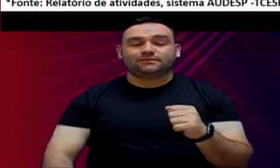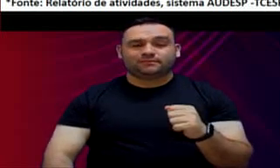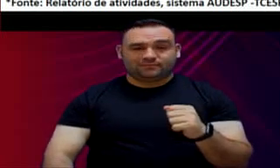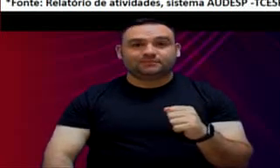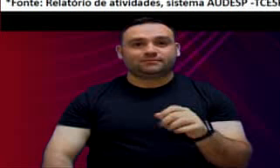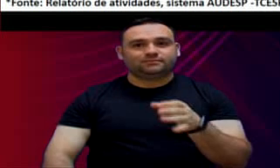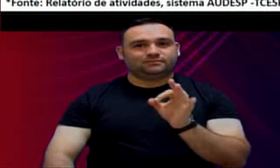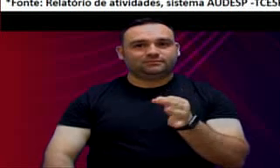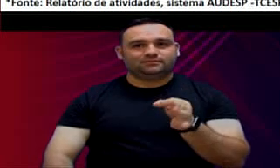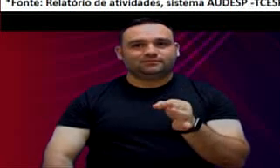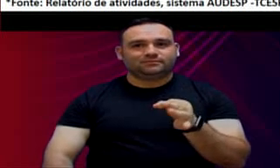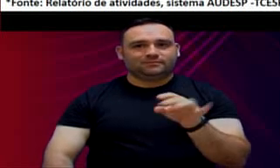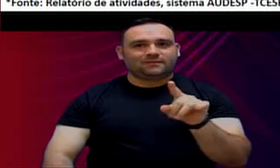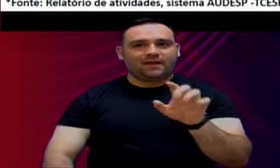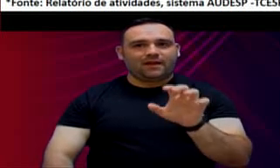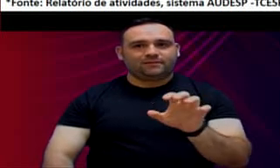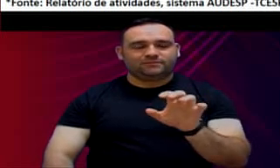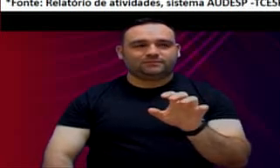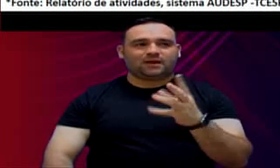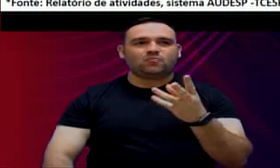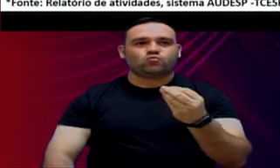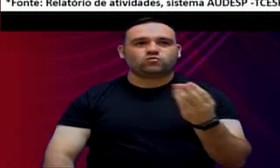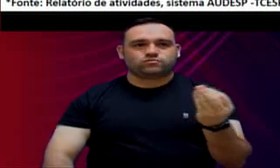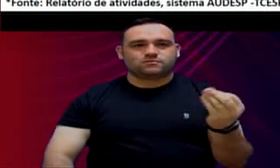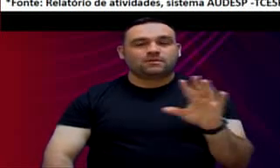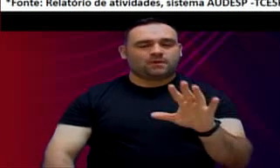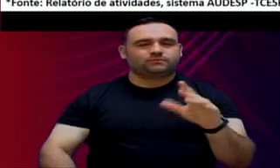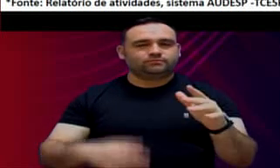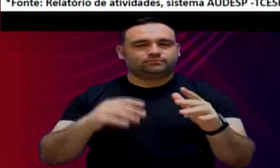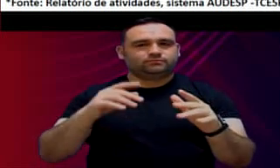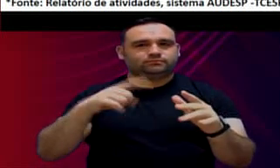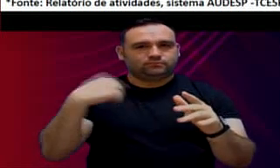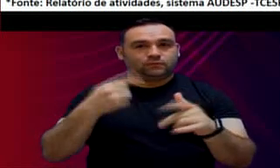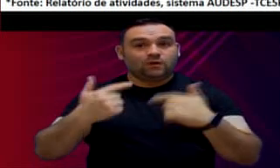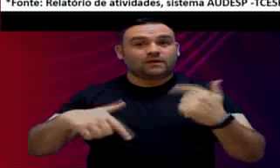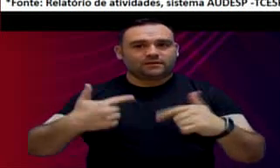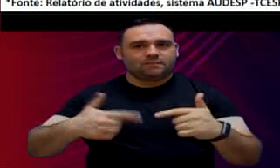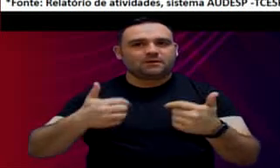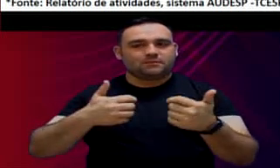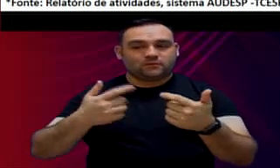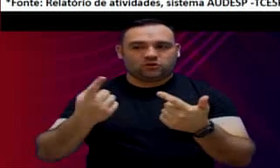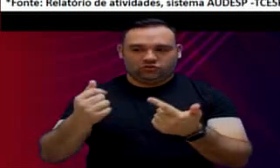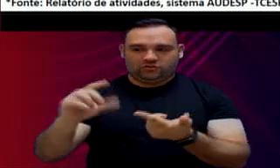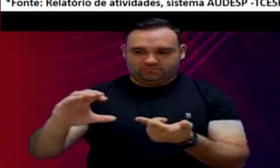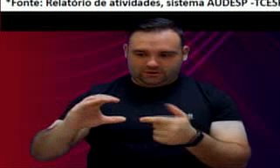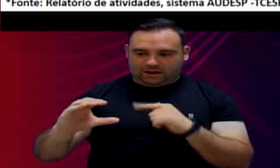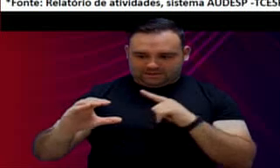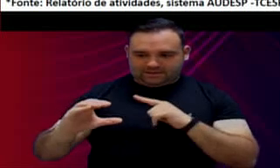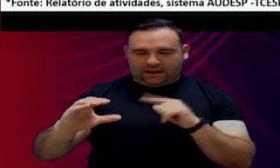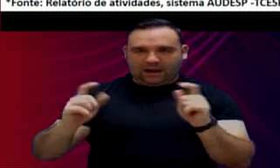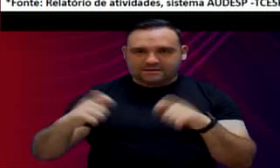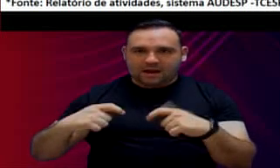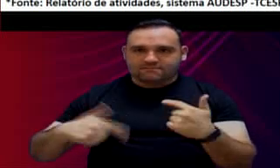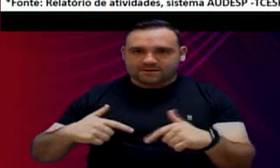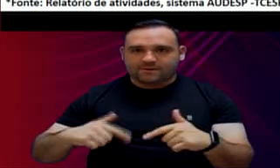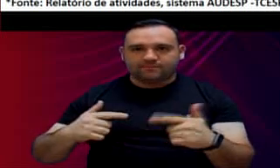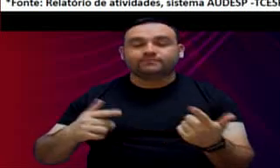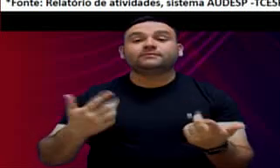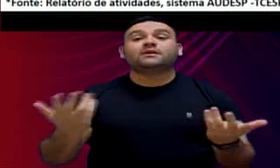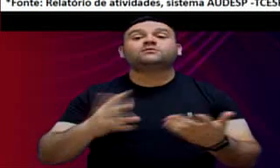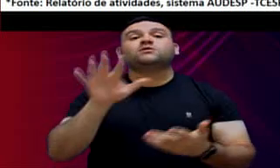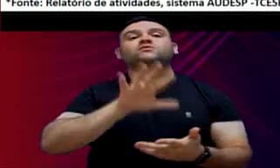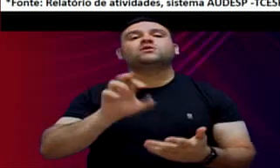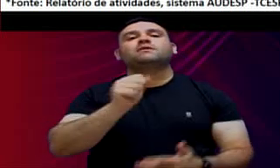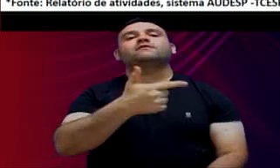exatamente vereadora bastante mas enfim a gente tá trabalhando bem com o que tem vamos melhorar né o nosso Total